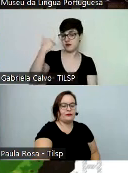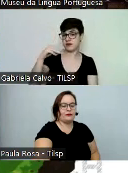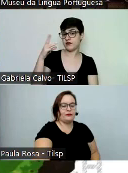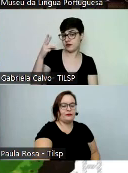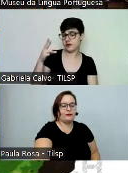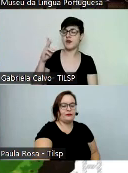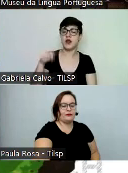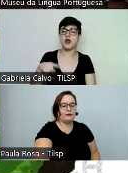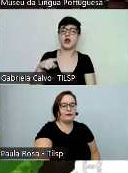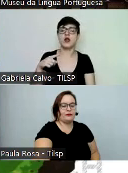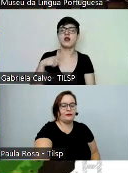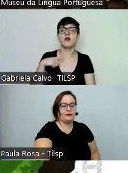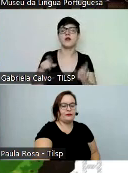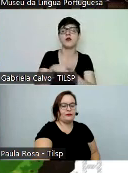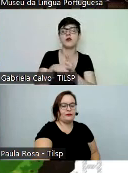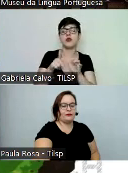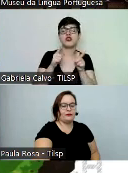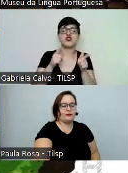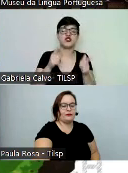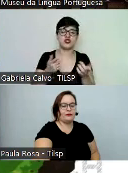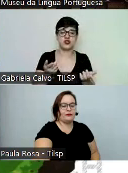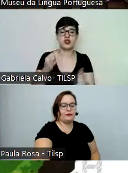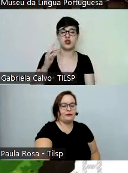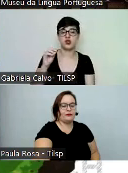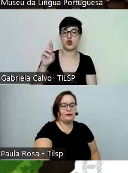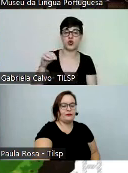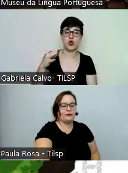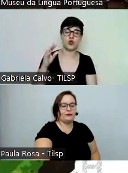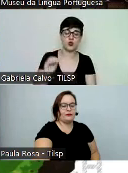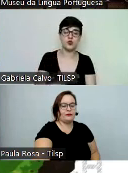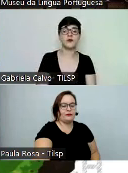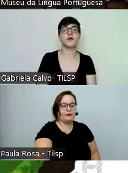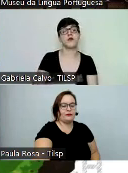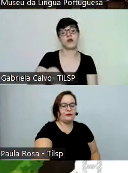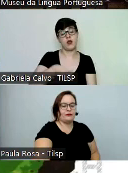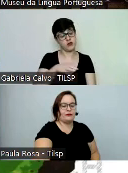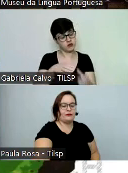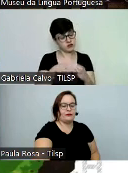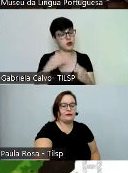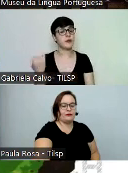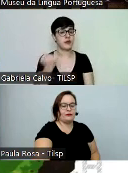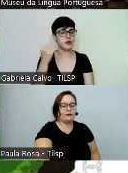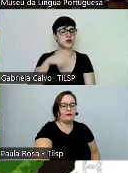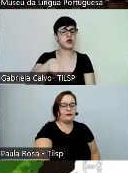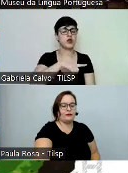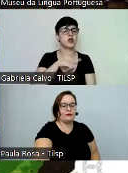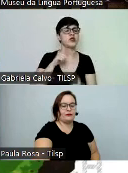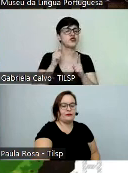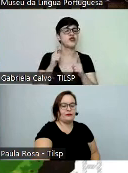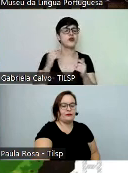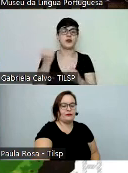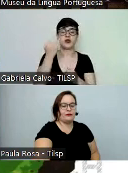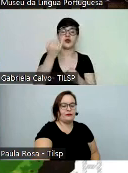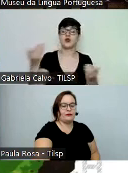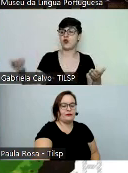vocabulário somale e jamaicanos são comunidades importantes que trouxeram gírias muito interessantes que são usadas